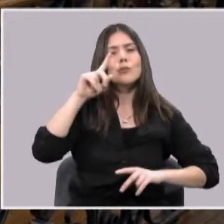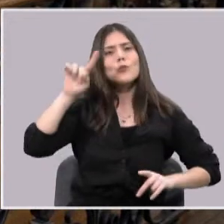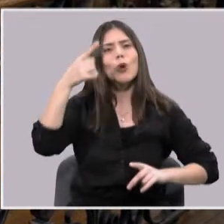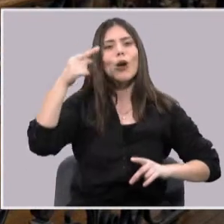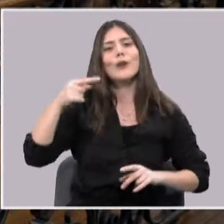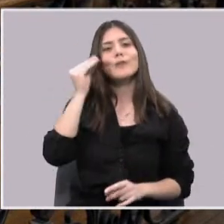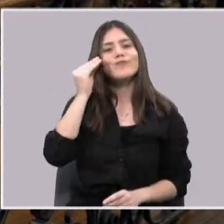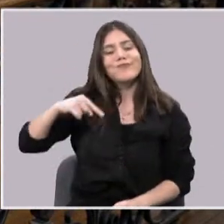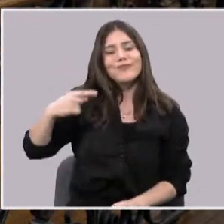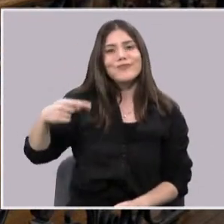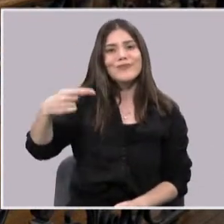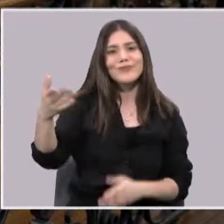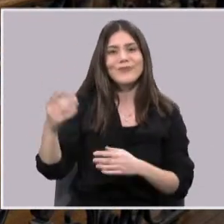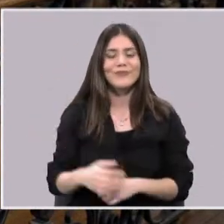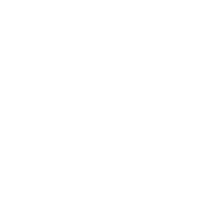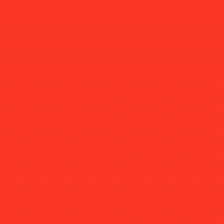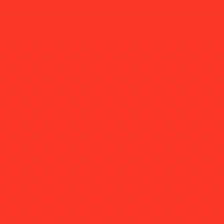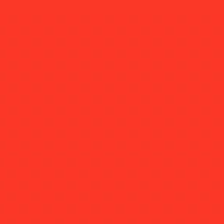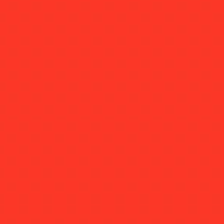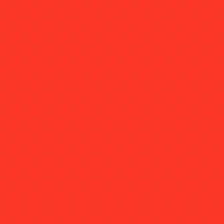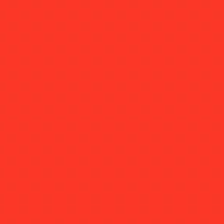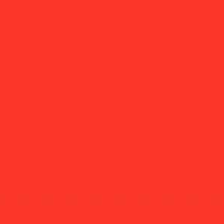de Sintra. Descobre como é o seu dia-a-dia.